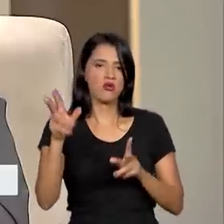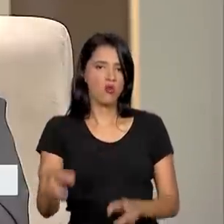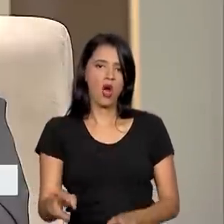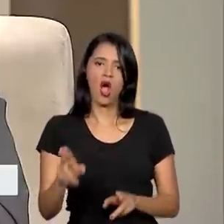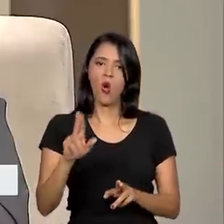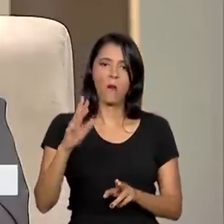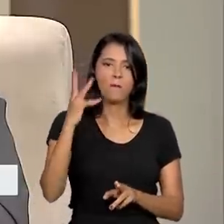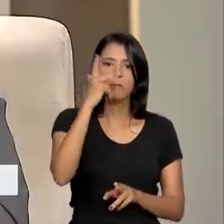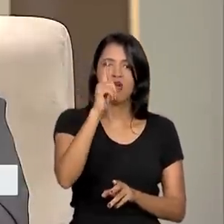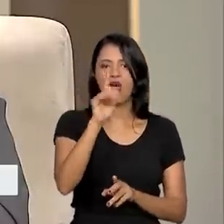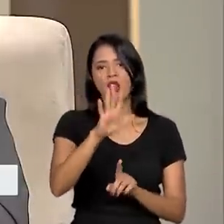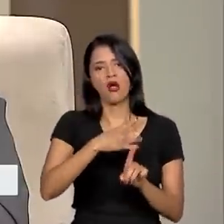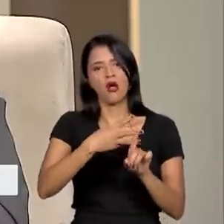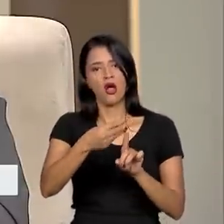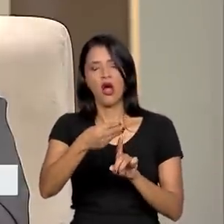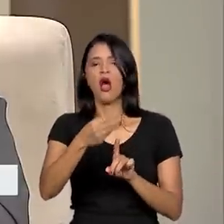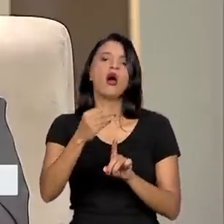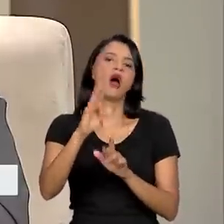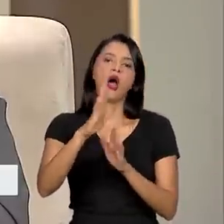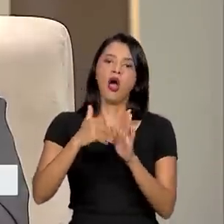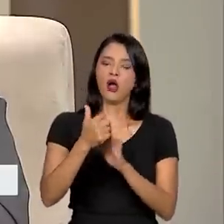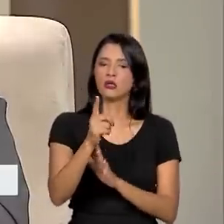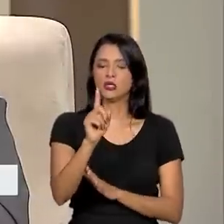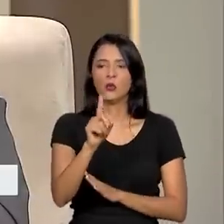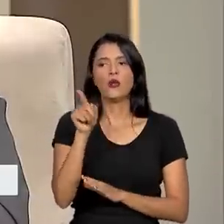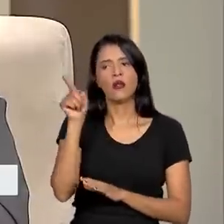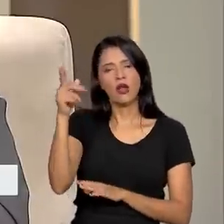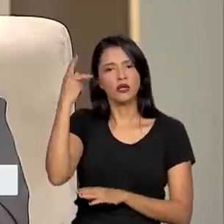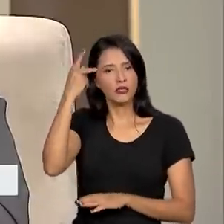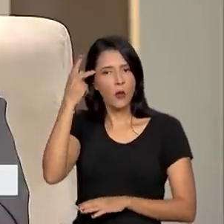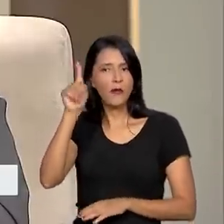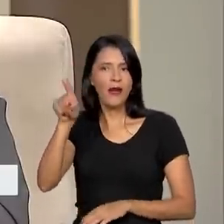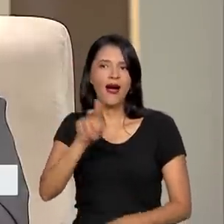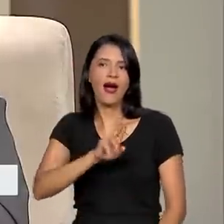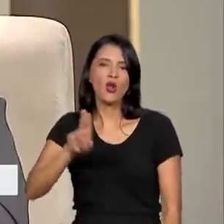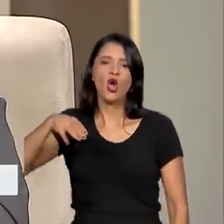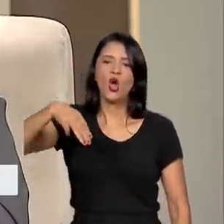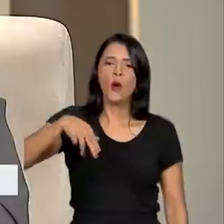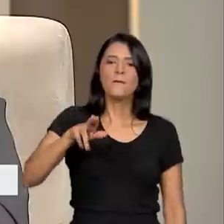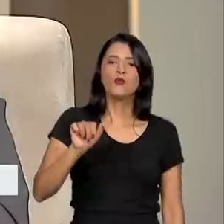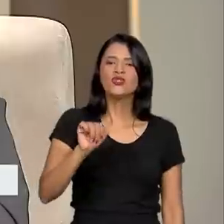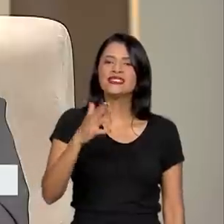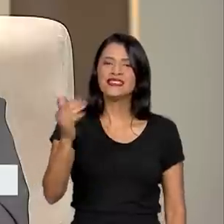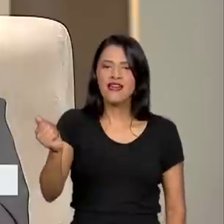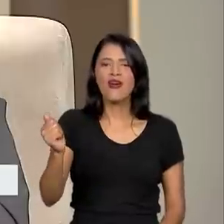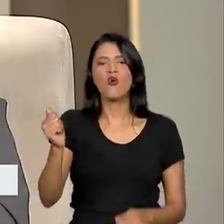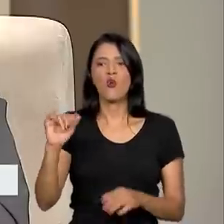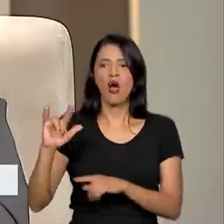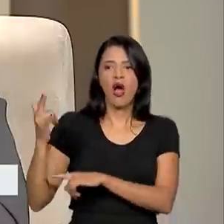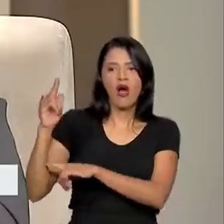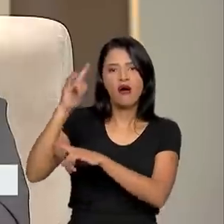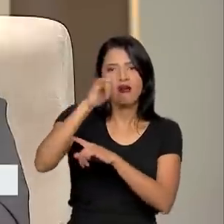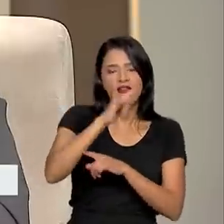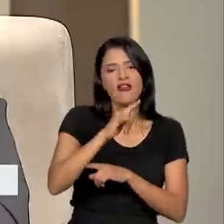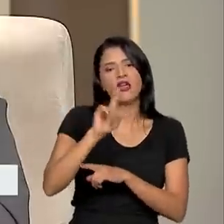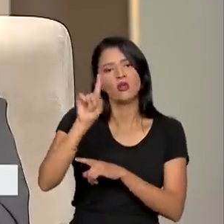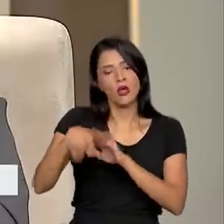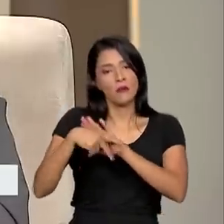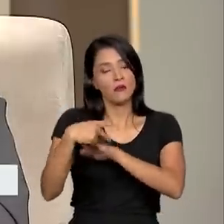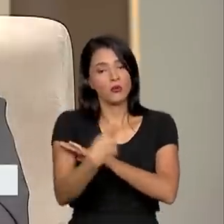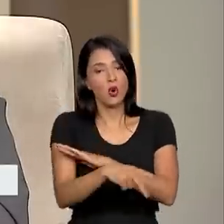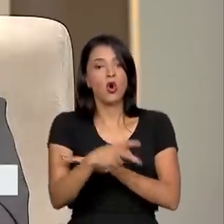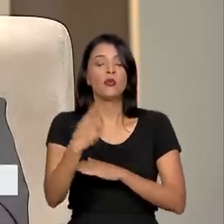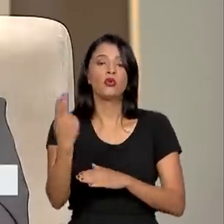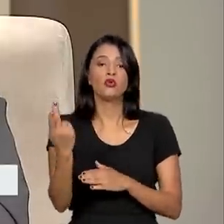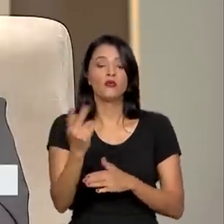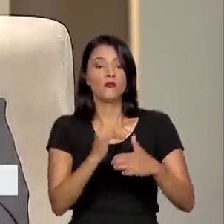Paulo funcionava na Oca, no Ibirapuera, chamava-se MUSAL, Museu Aeroespacial, era gerido pela Fundação Santos Dumont,